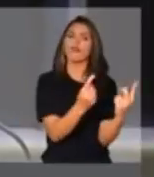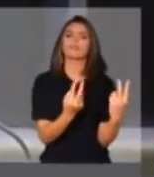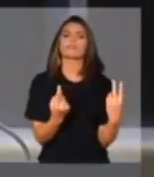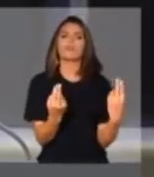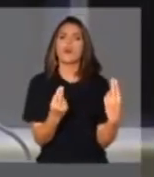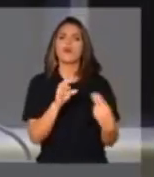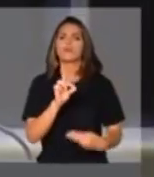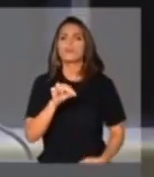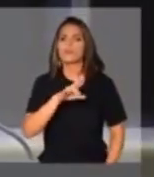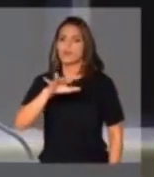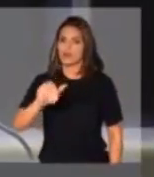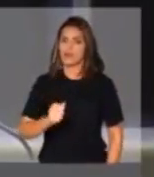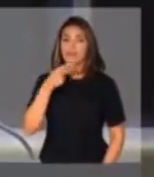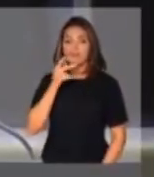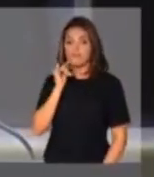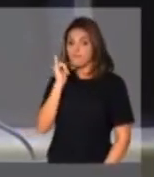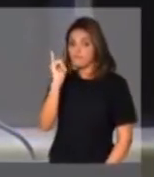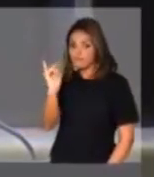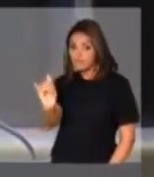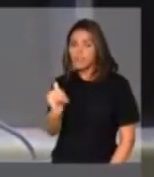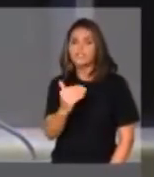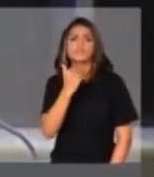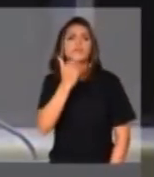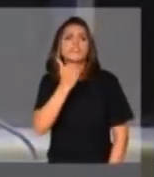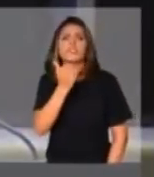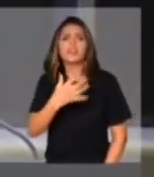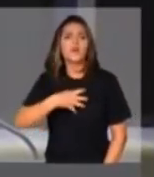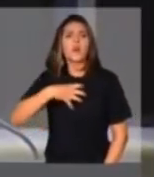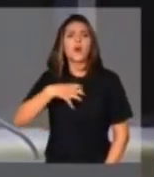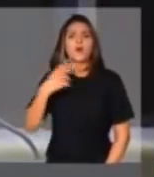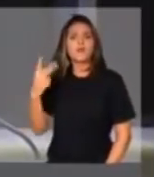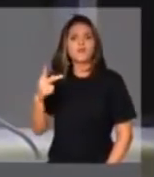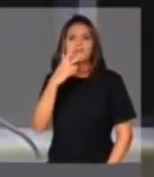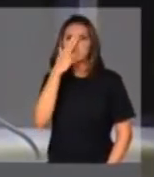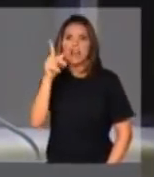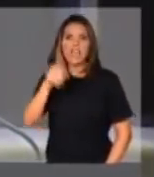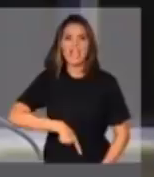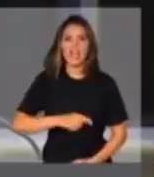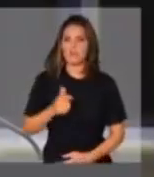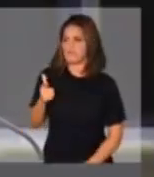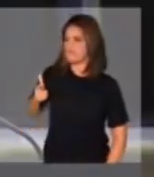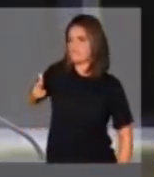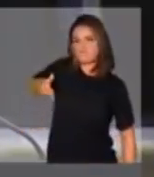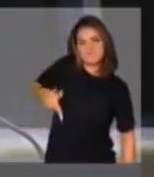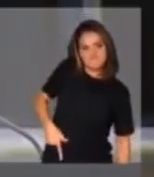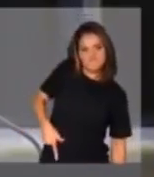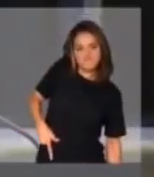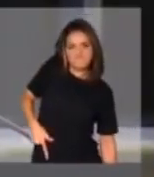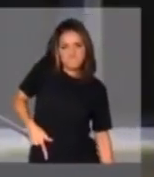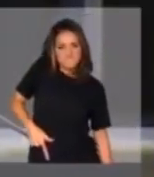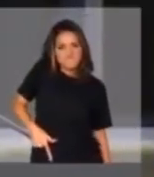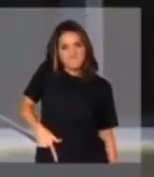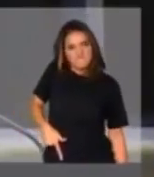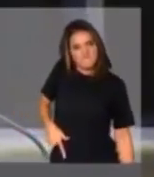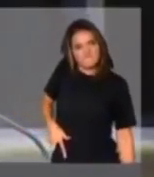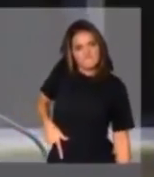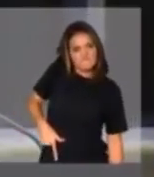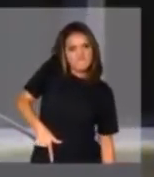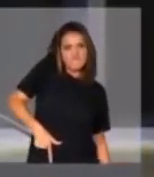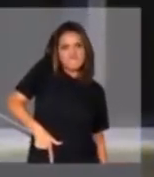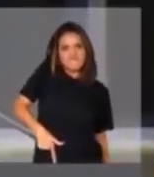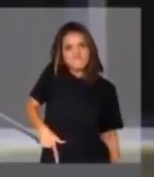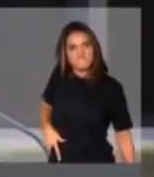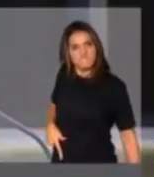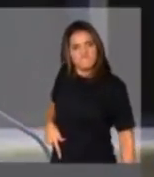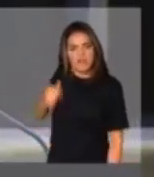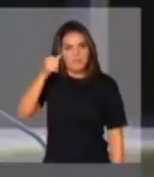Quero dizer para o senhor que não adianta se comportar como um capitão do mato, não adianta se comportar como um feitor, não